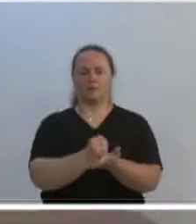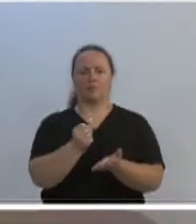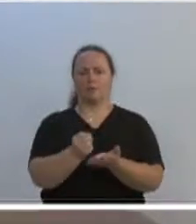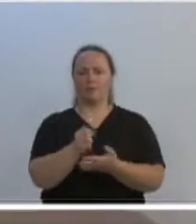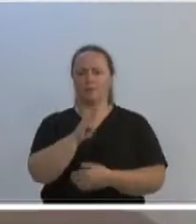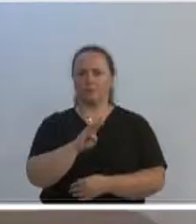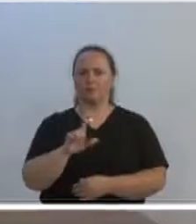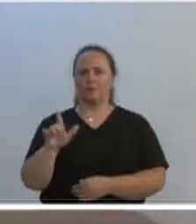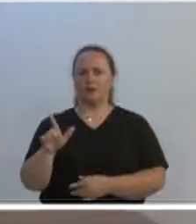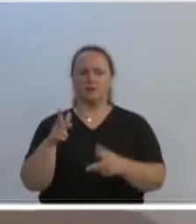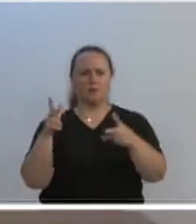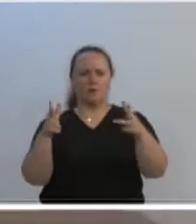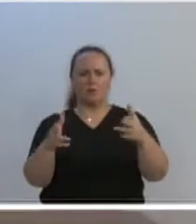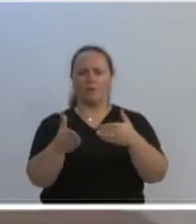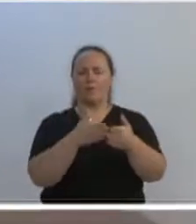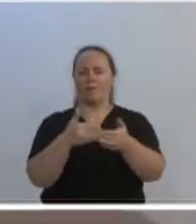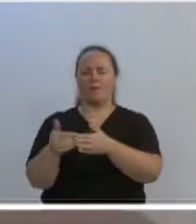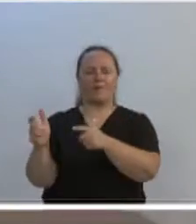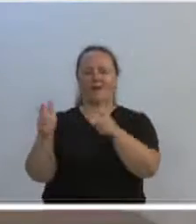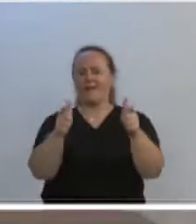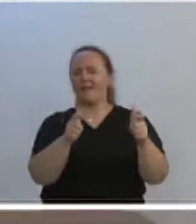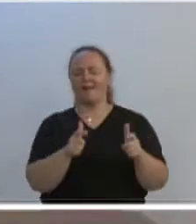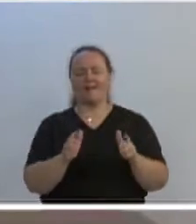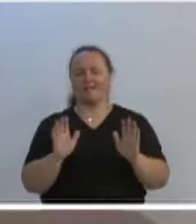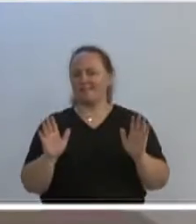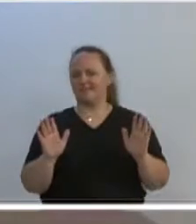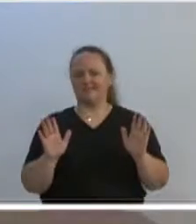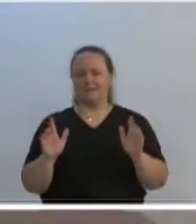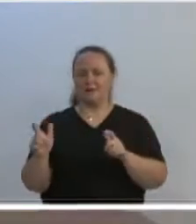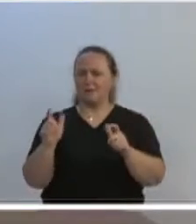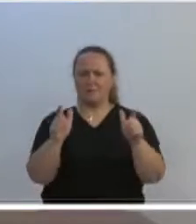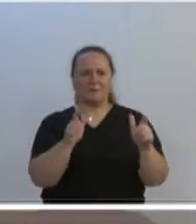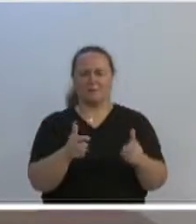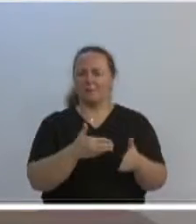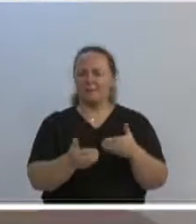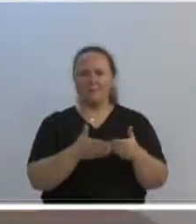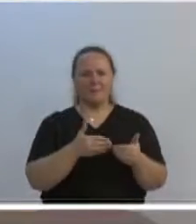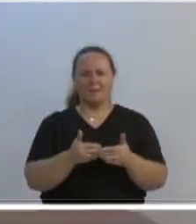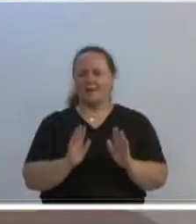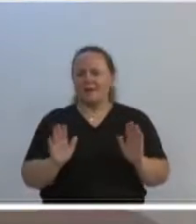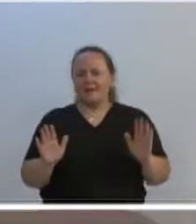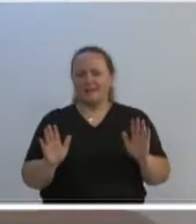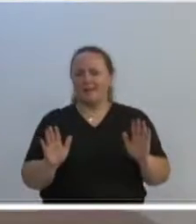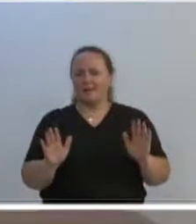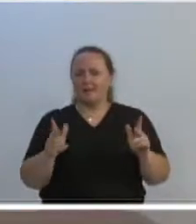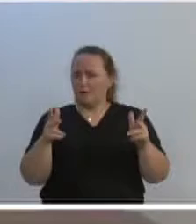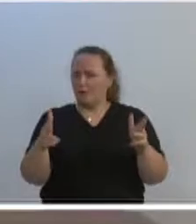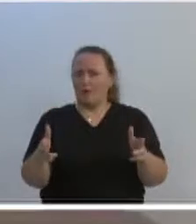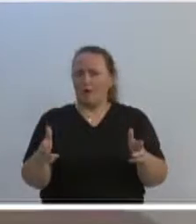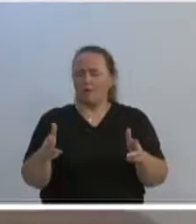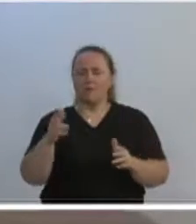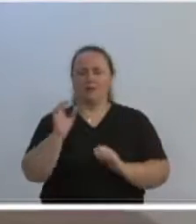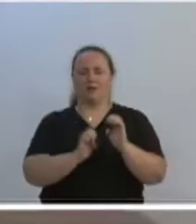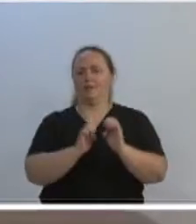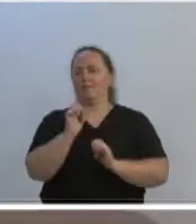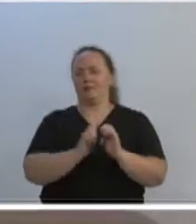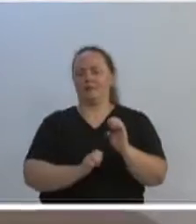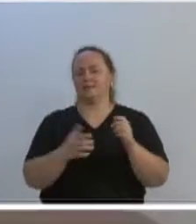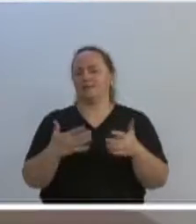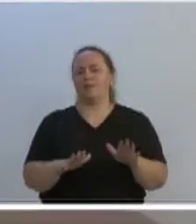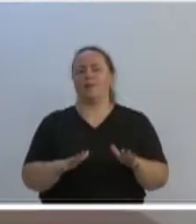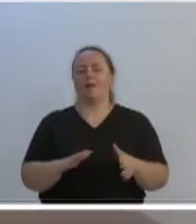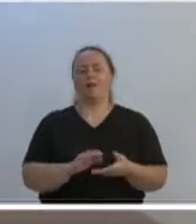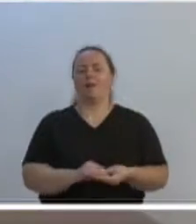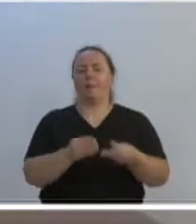e como é o contrato de qualquer prestação de serviço de transporte público em outro município, a empresa não vai